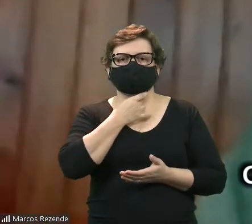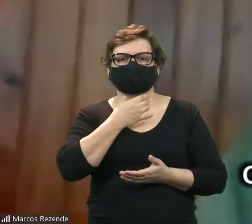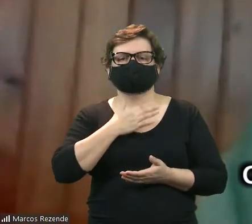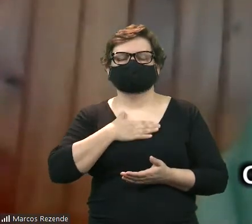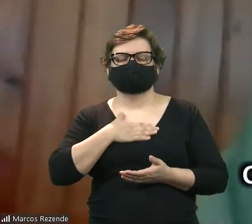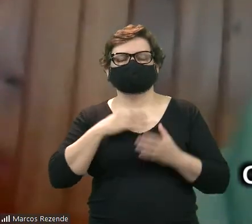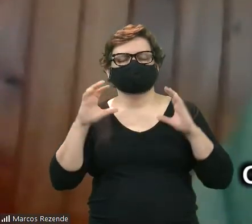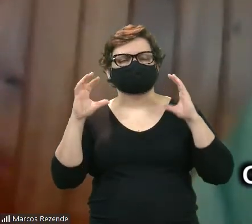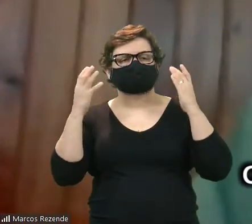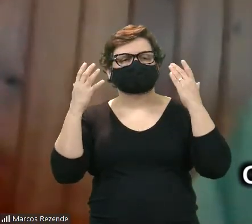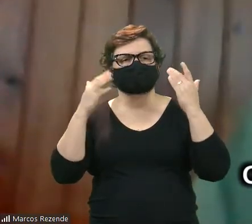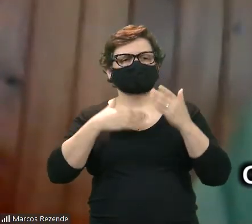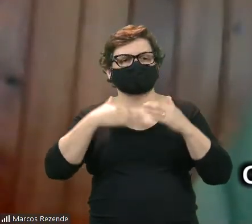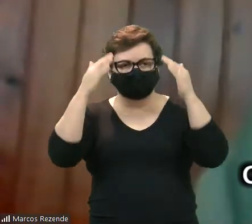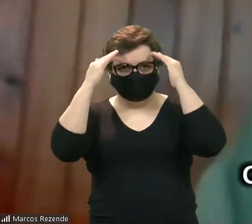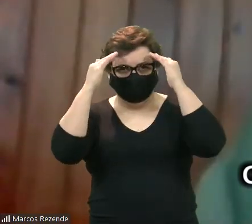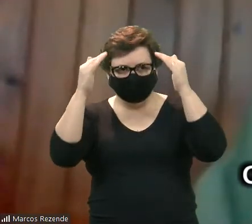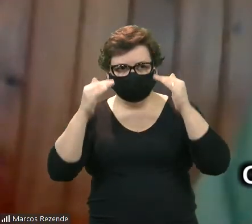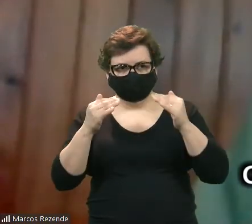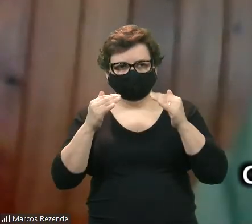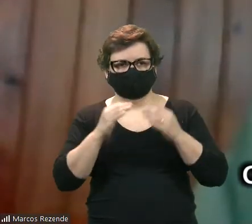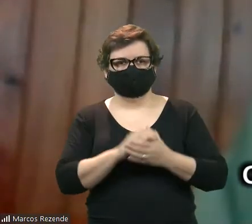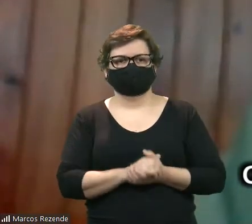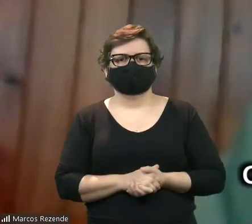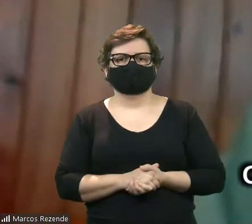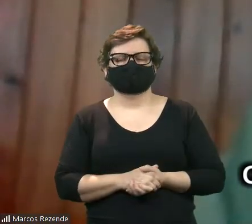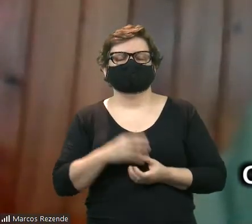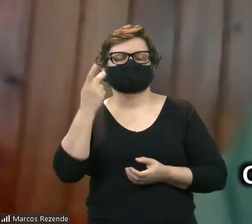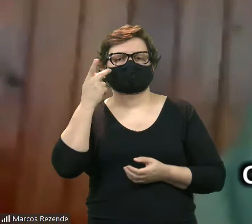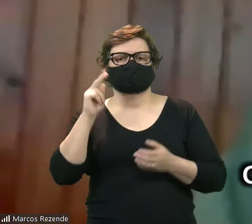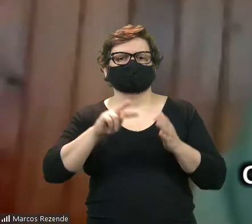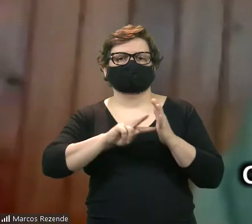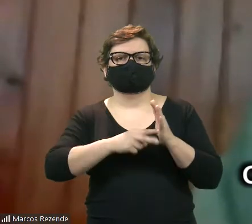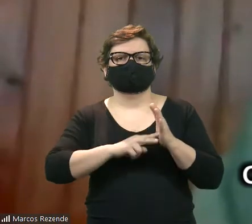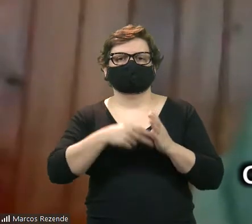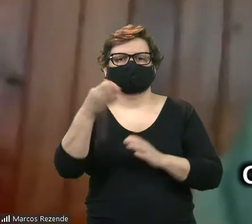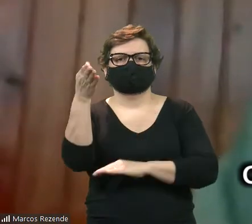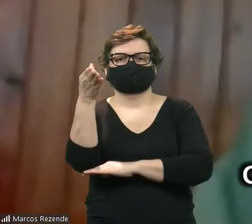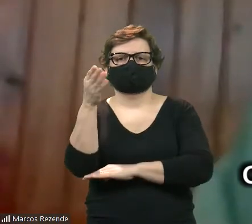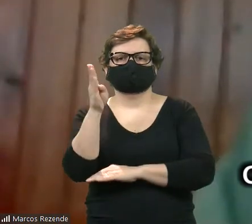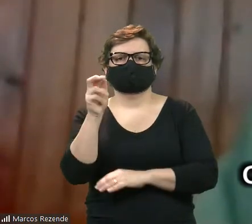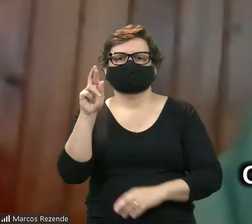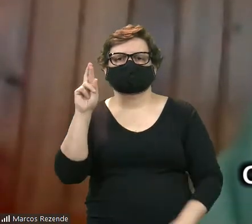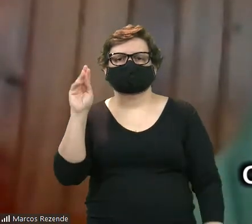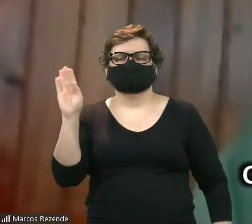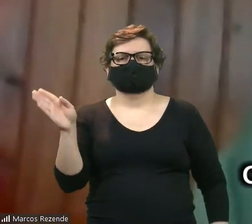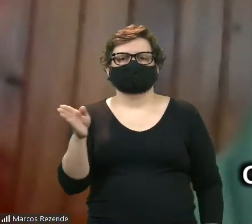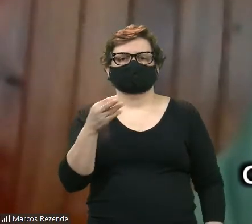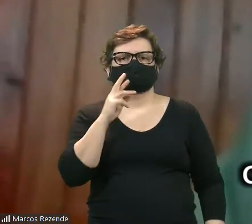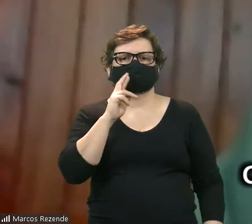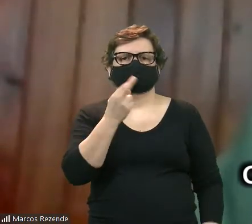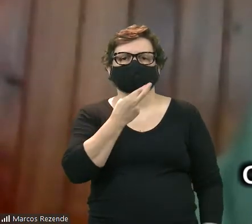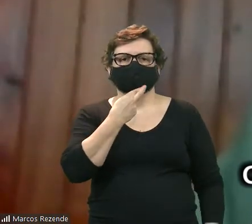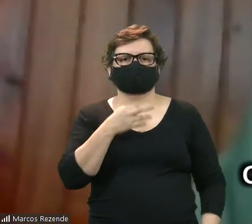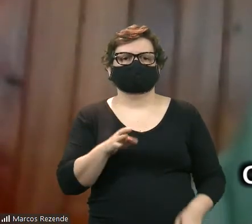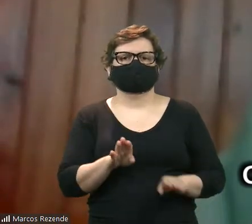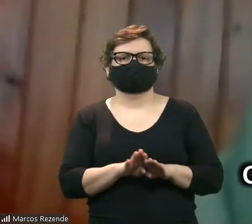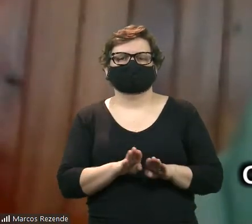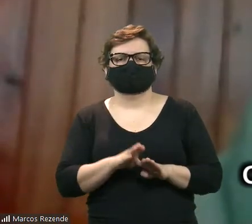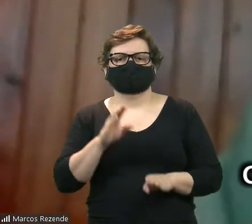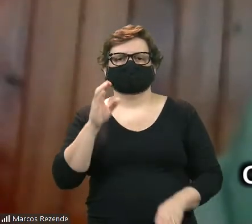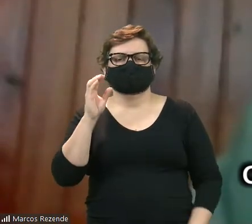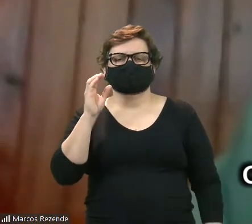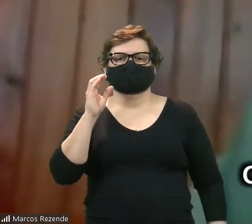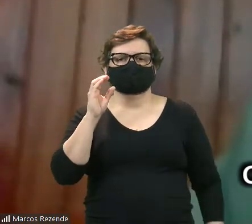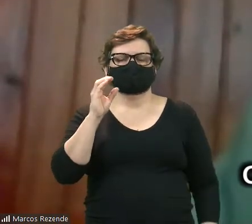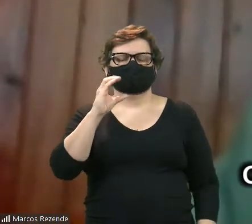minha saudação, meu respeito ao sindicato dos hotéis, bares e restaurantes, ao Convention Bureau,